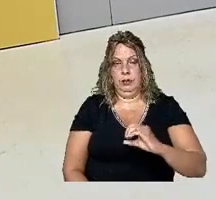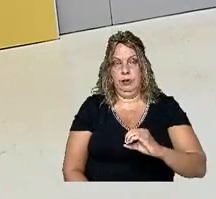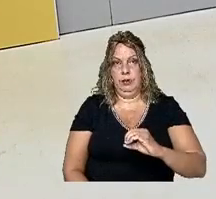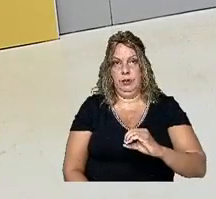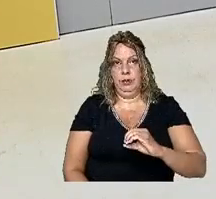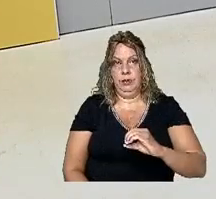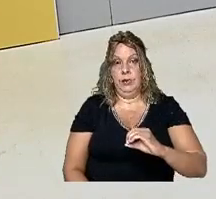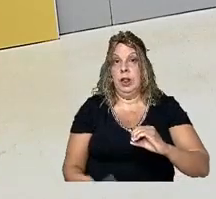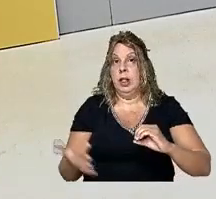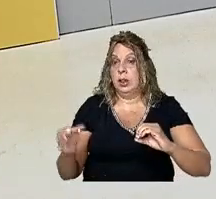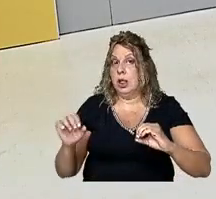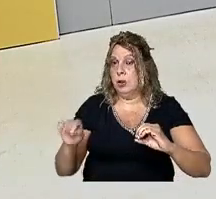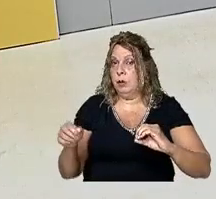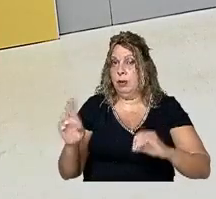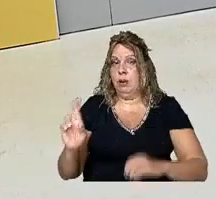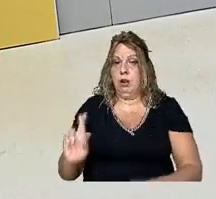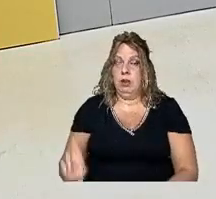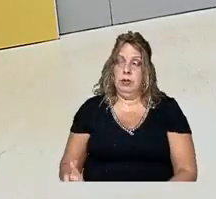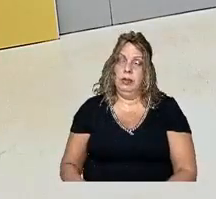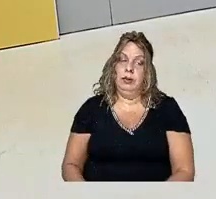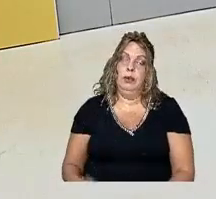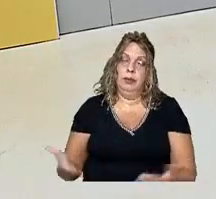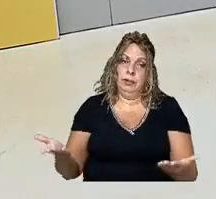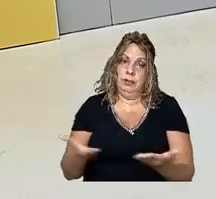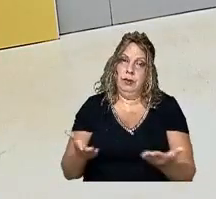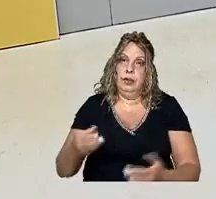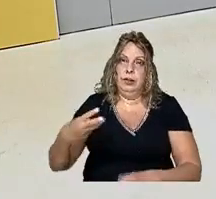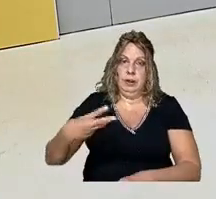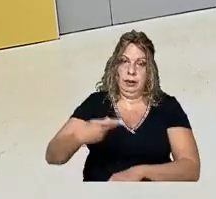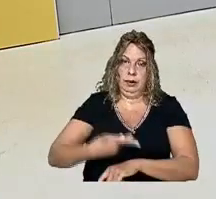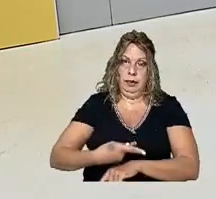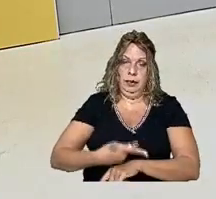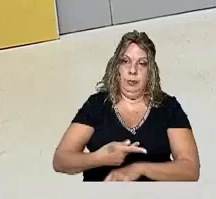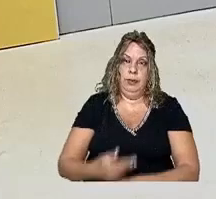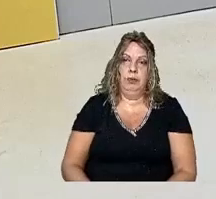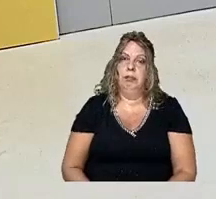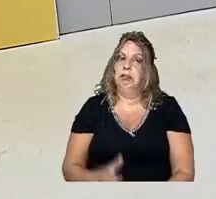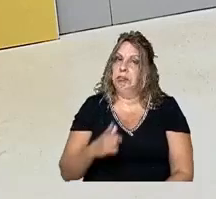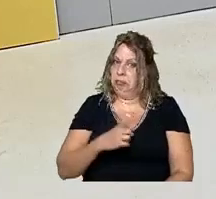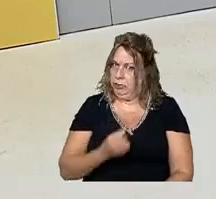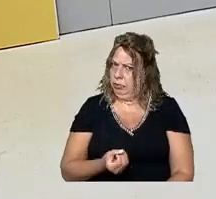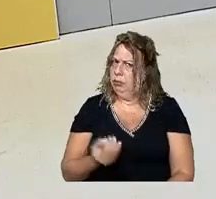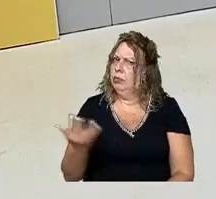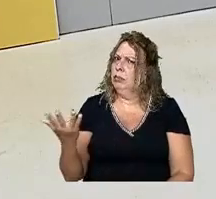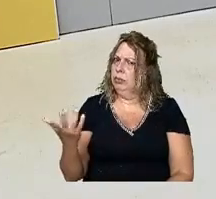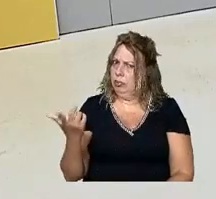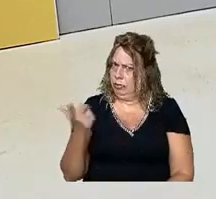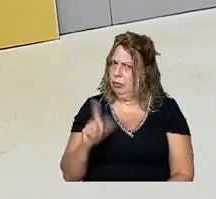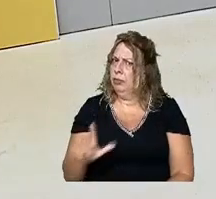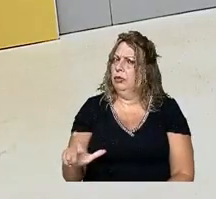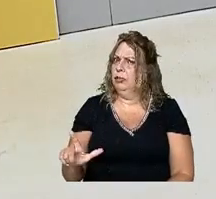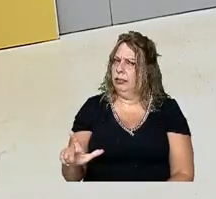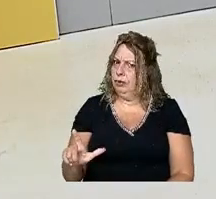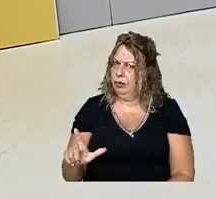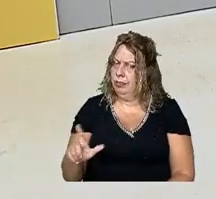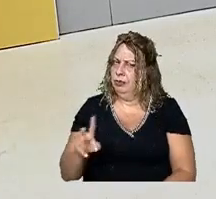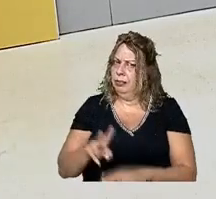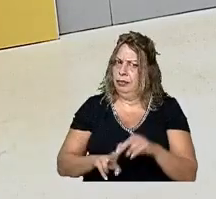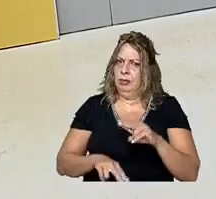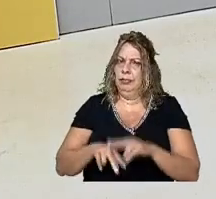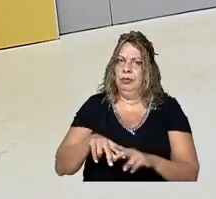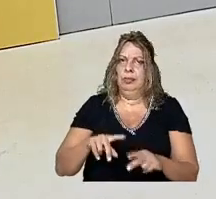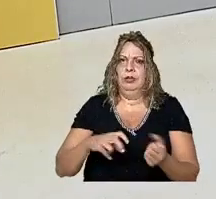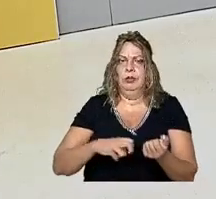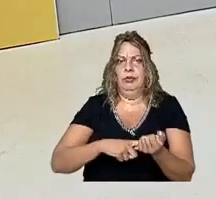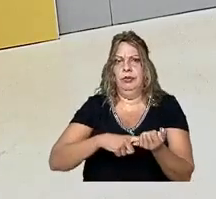40. R$10 mil é o prêmio, é o nosso terceiro prêmio. Tem muita coisa ainda para acontecer hoje aqui no São João Caju